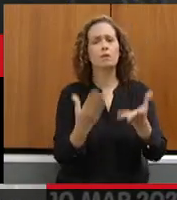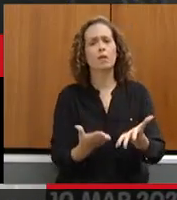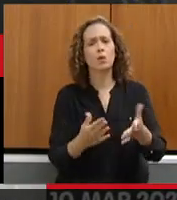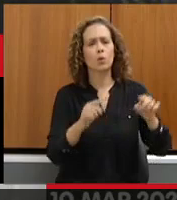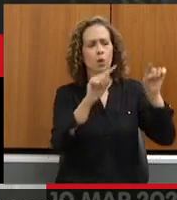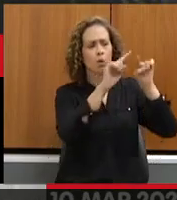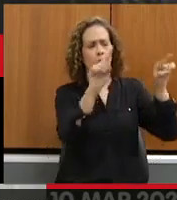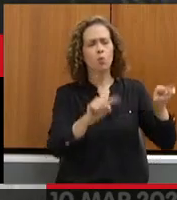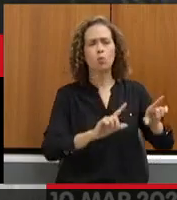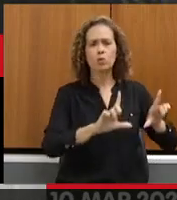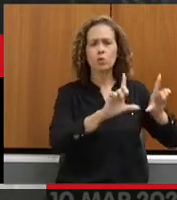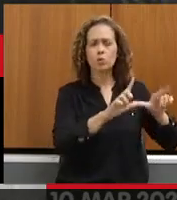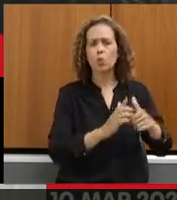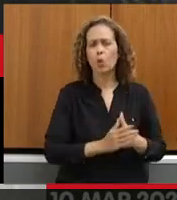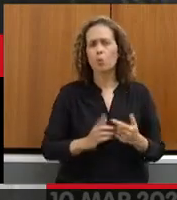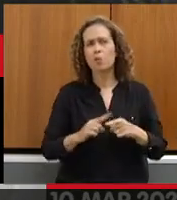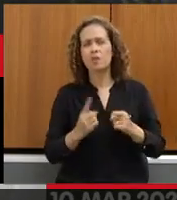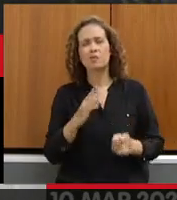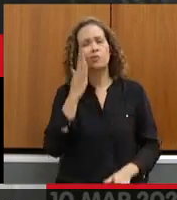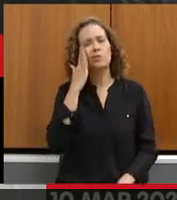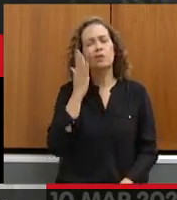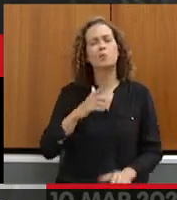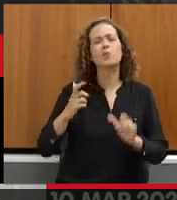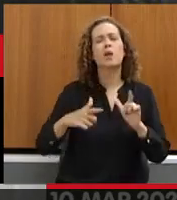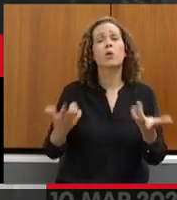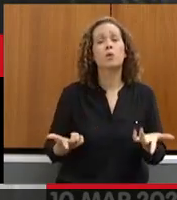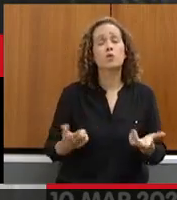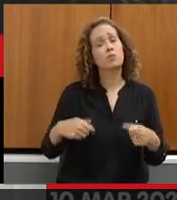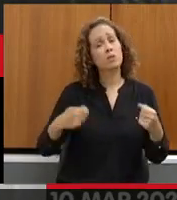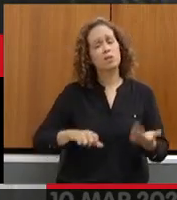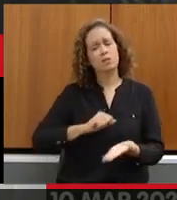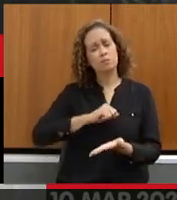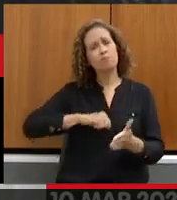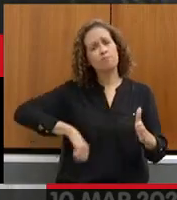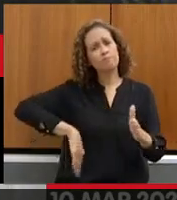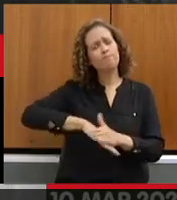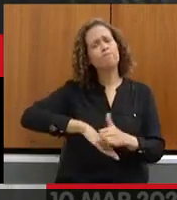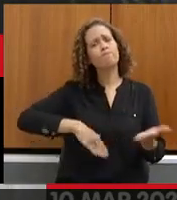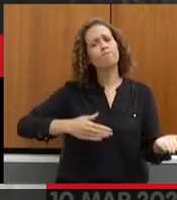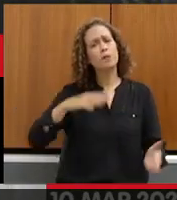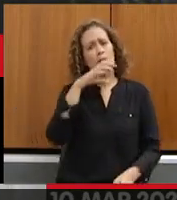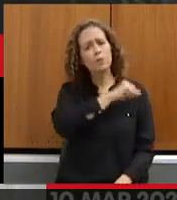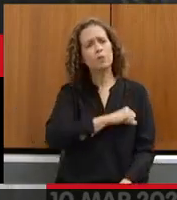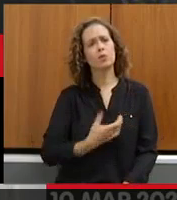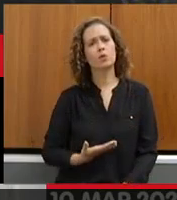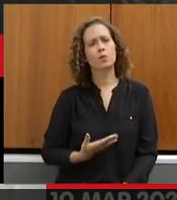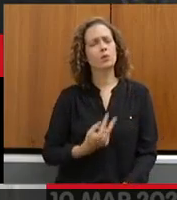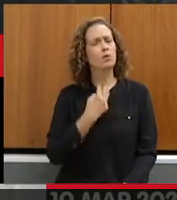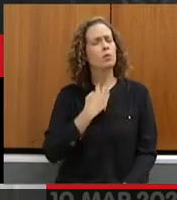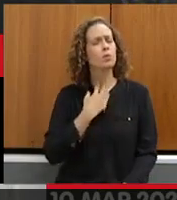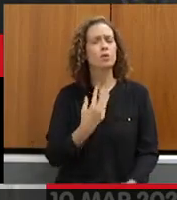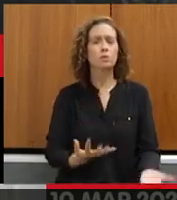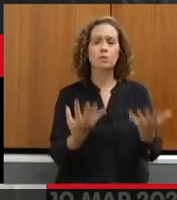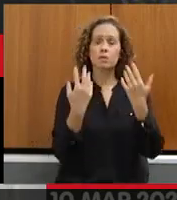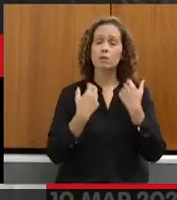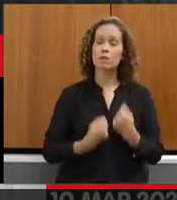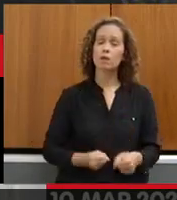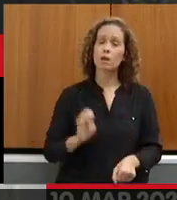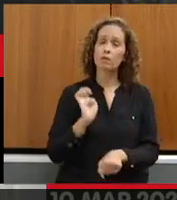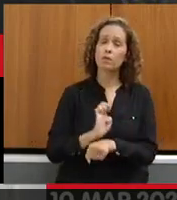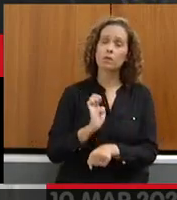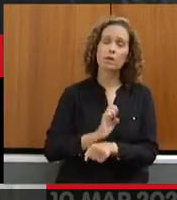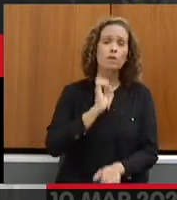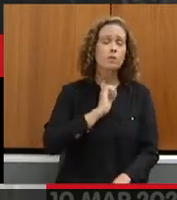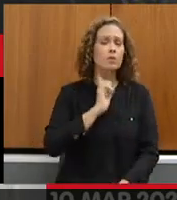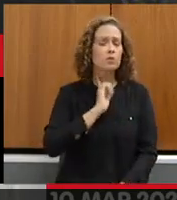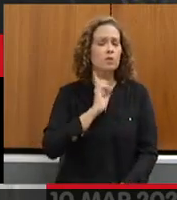que não faz o monitoramento do uso ela tem que ser mandado embora imediatamente nós não podemos aceitar no estado de Minas